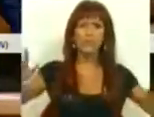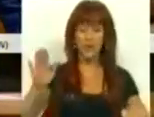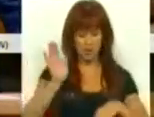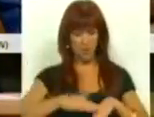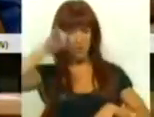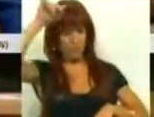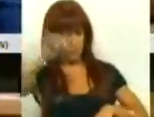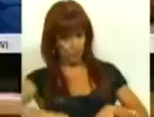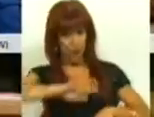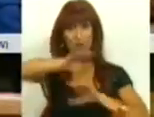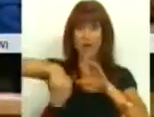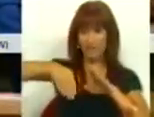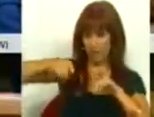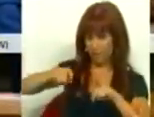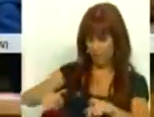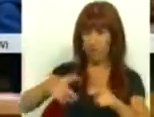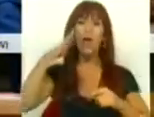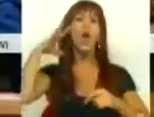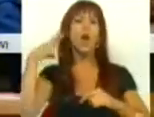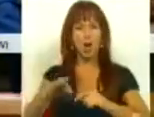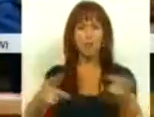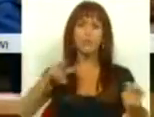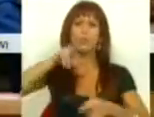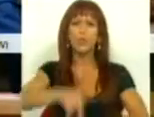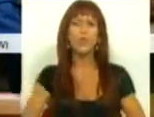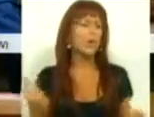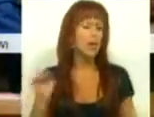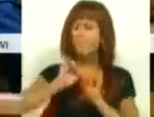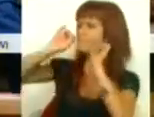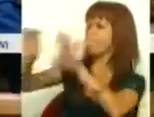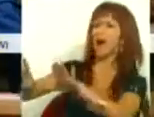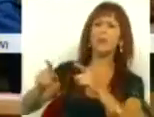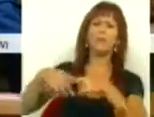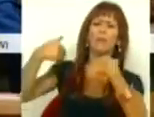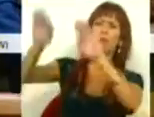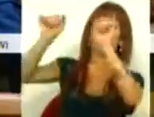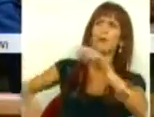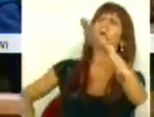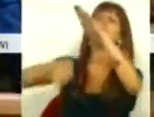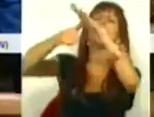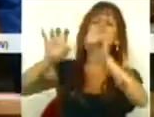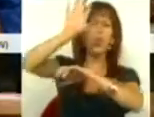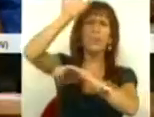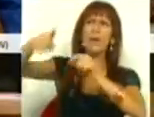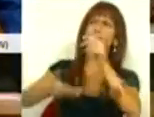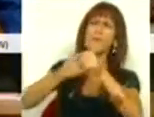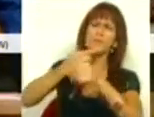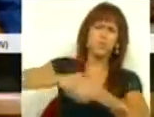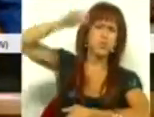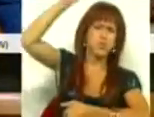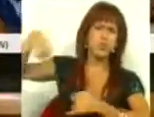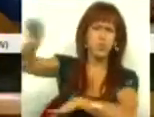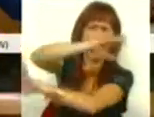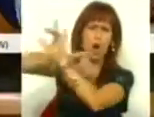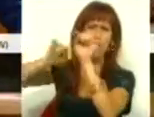Com esta envolvente, naturalmente, Portugal foi atirado para o topo dos países mais endividados